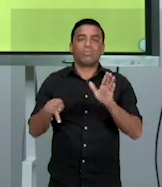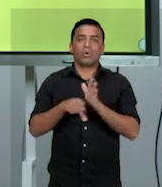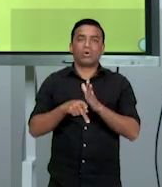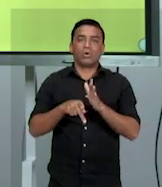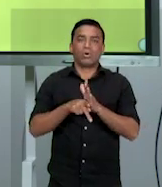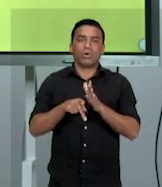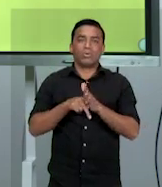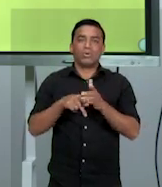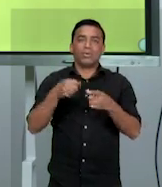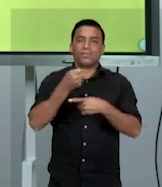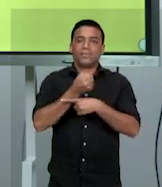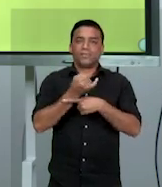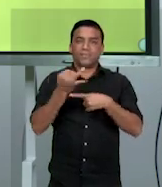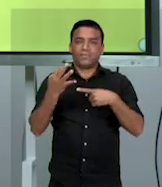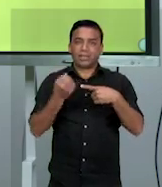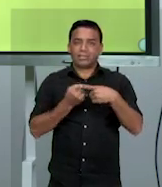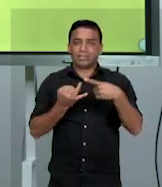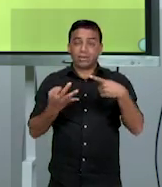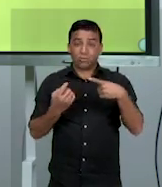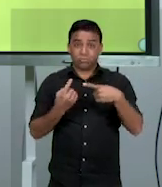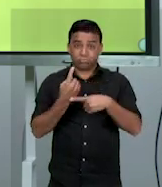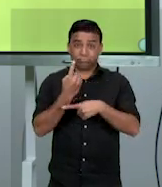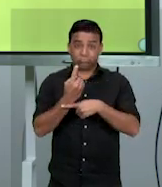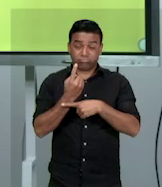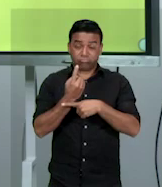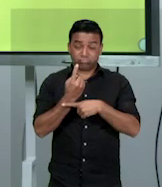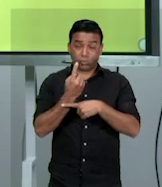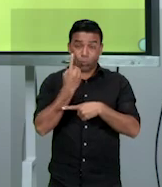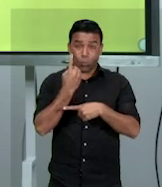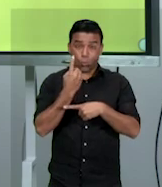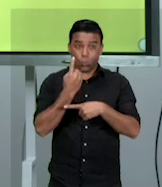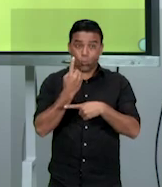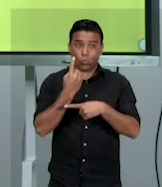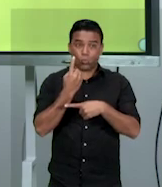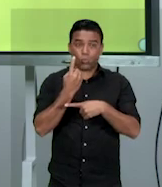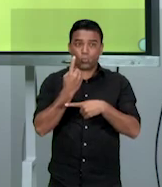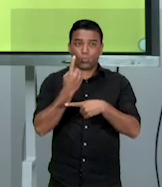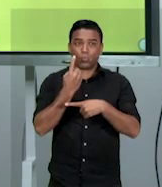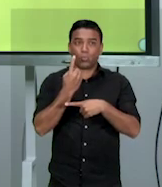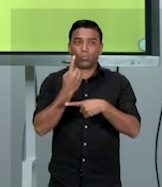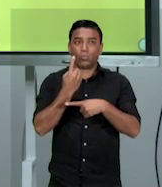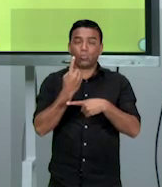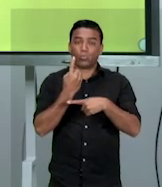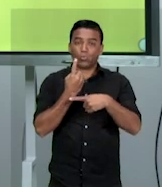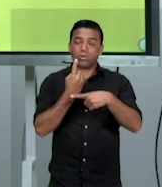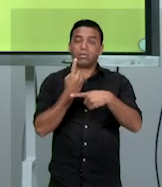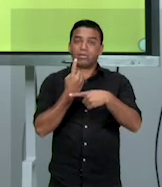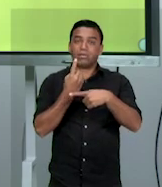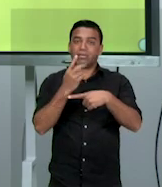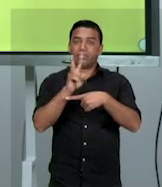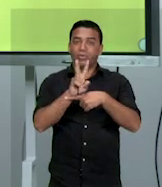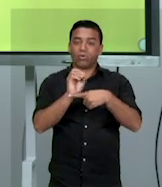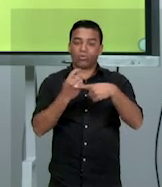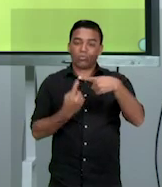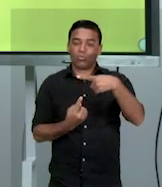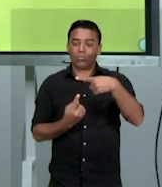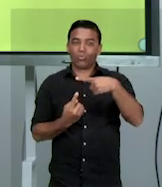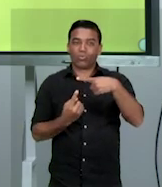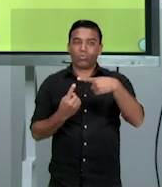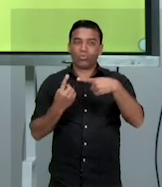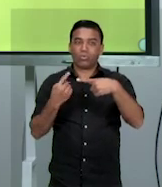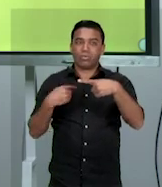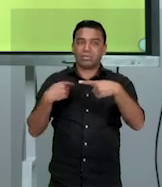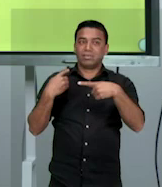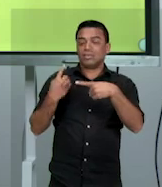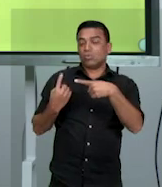denominadores. No caso, o denominador é 1, ou, né, aqui, ó, 1, aqui é